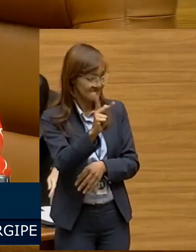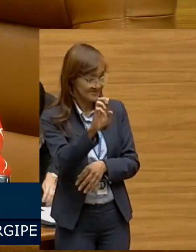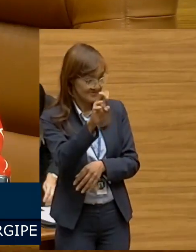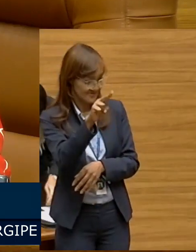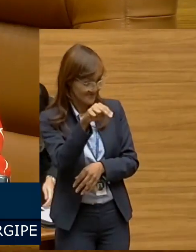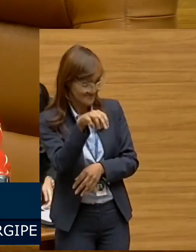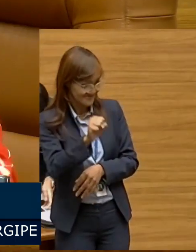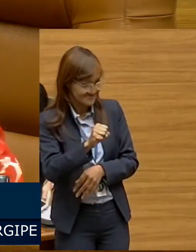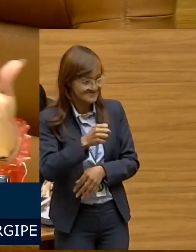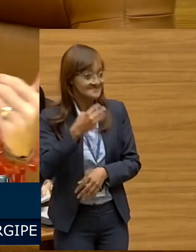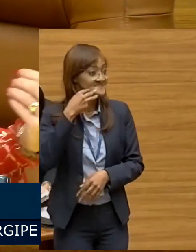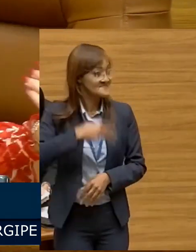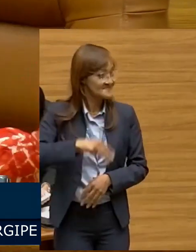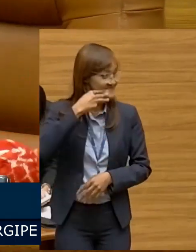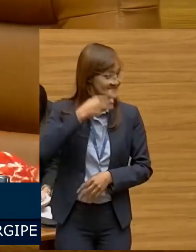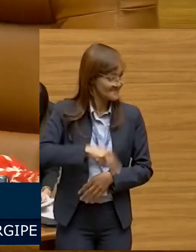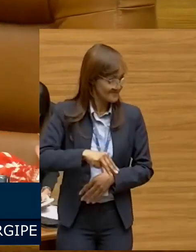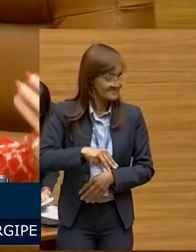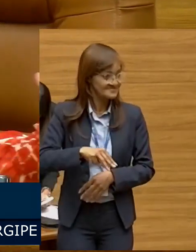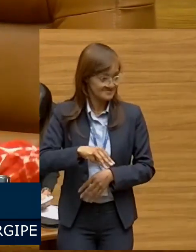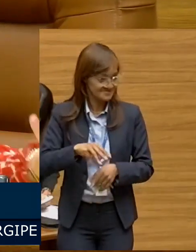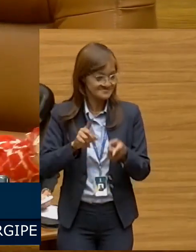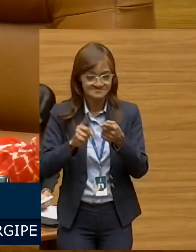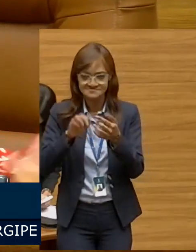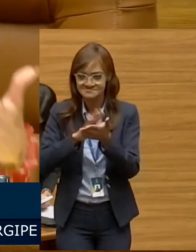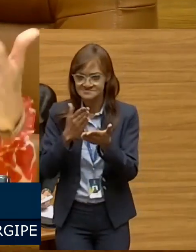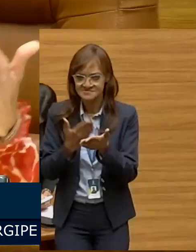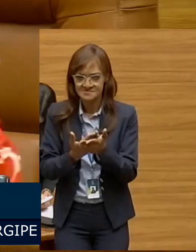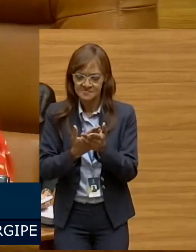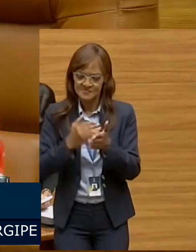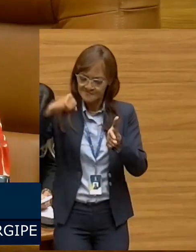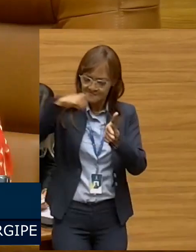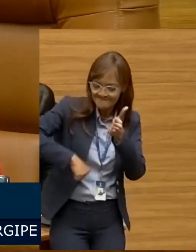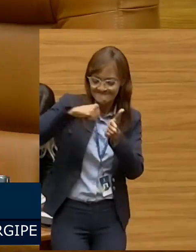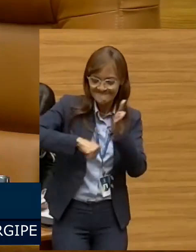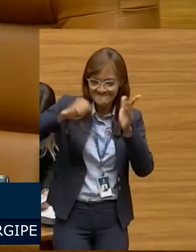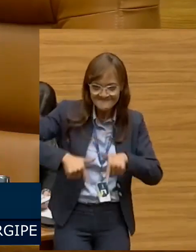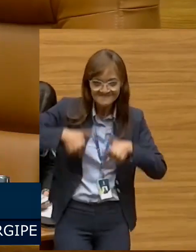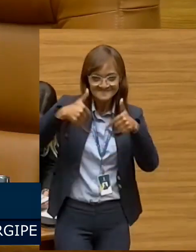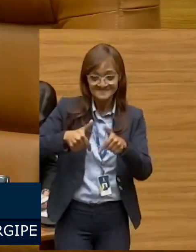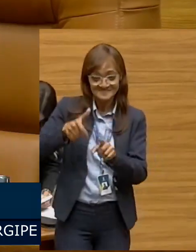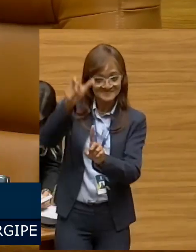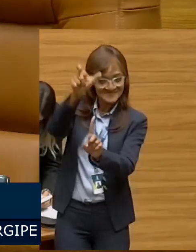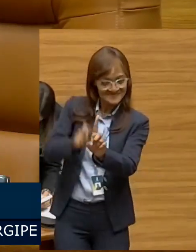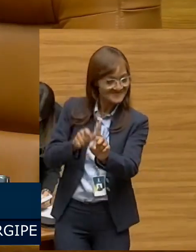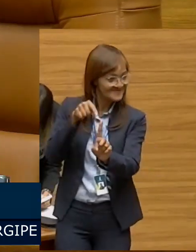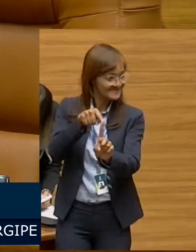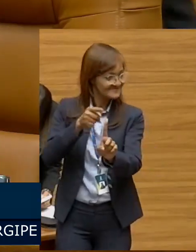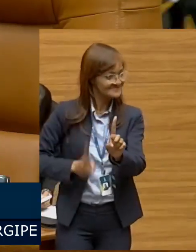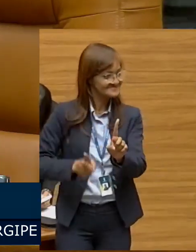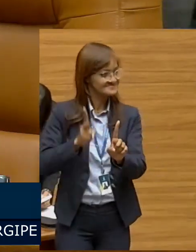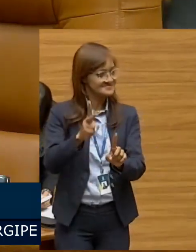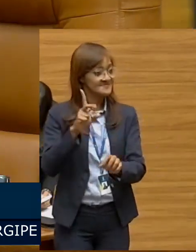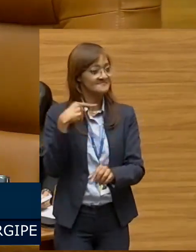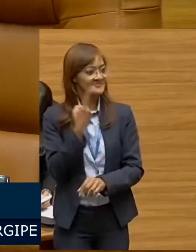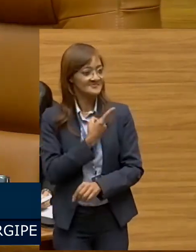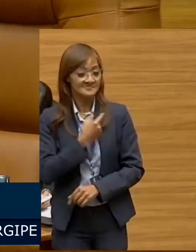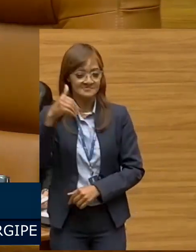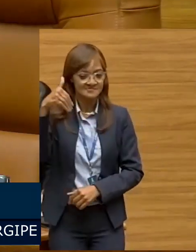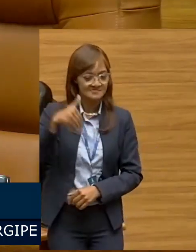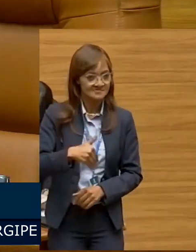de Libras e Português, e também é um militante, né, sempre está trazendo aqui para nós, né,